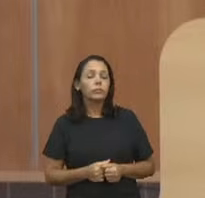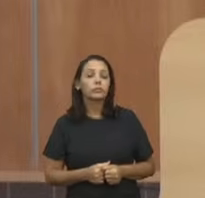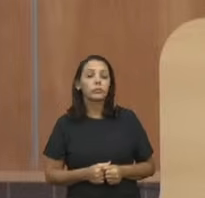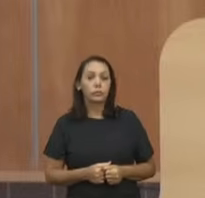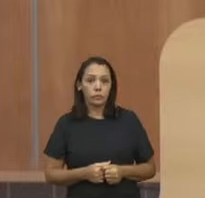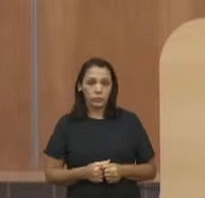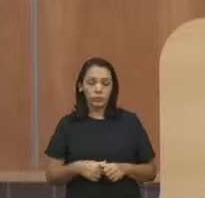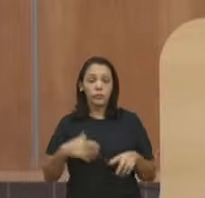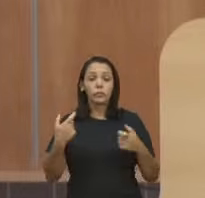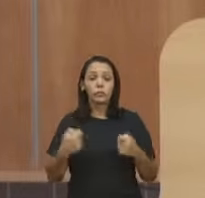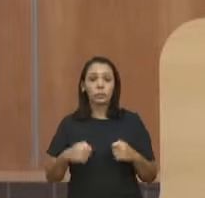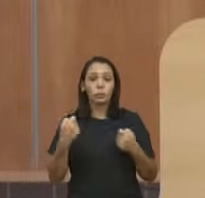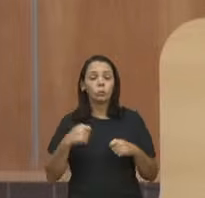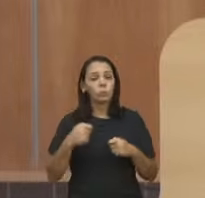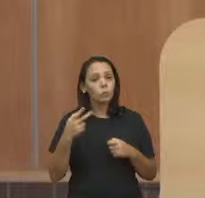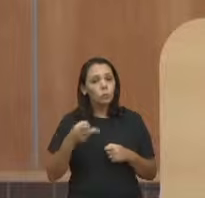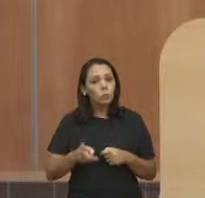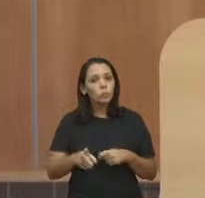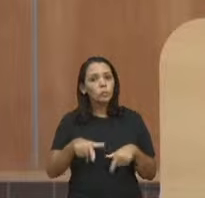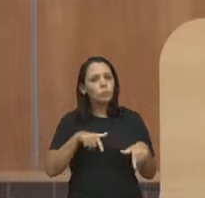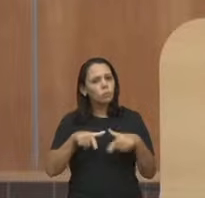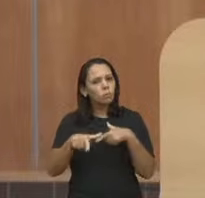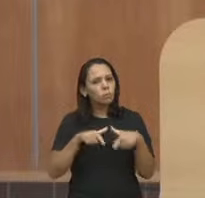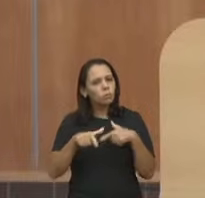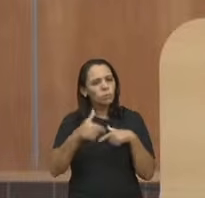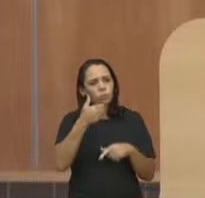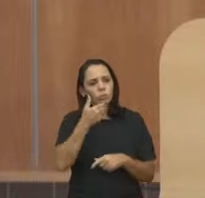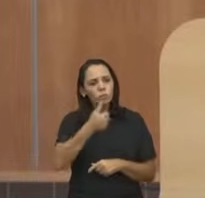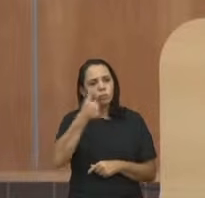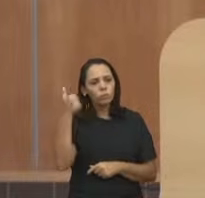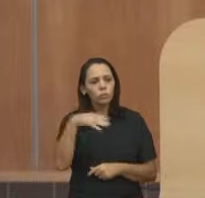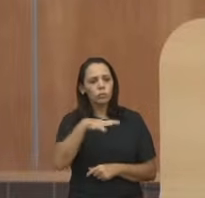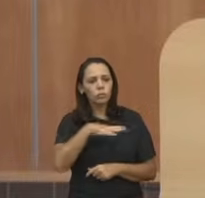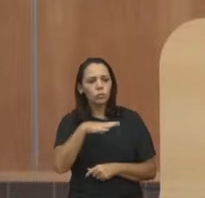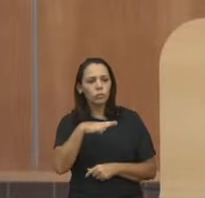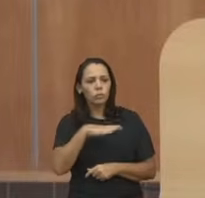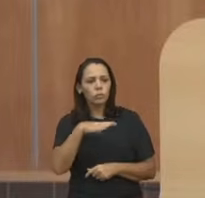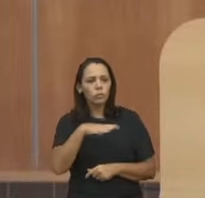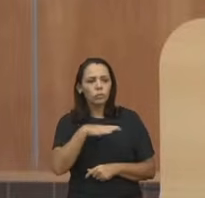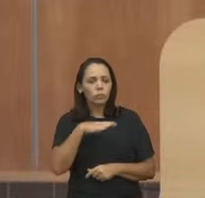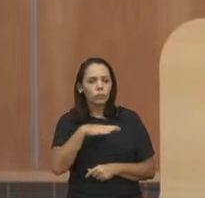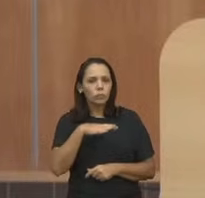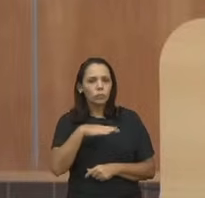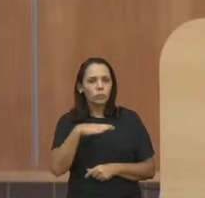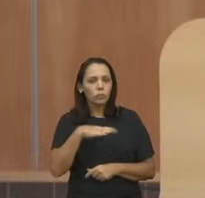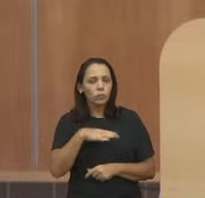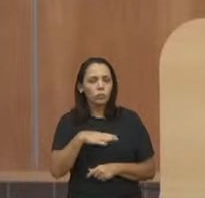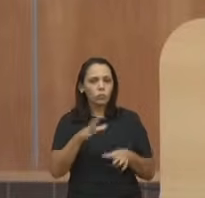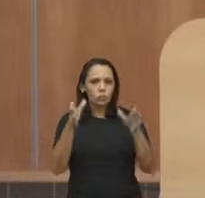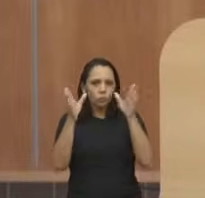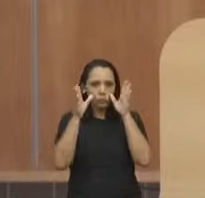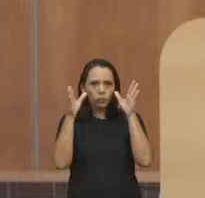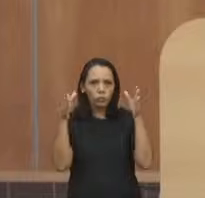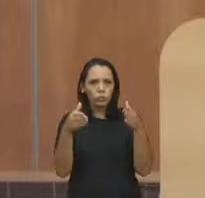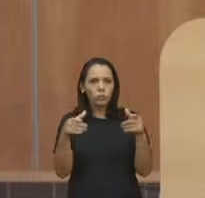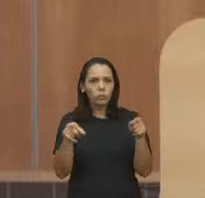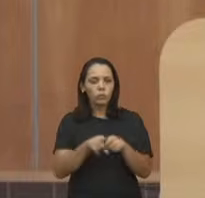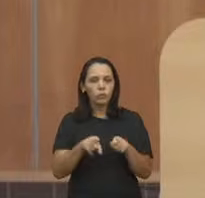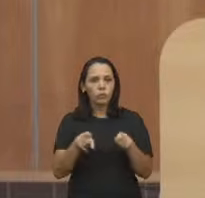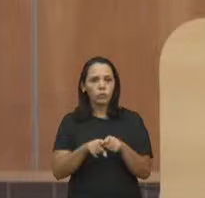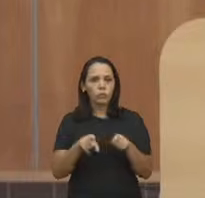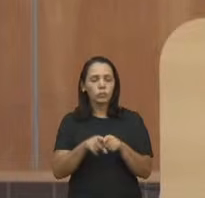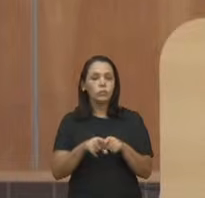que nós temos que continuar trabalhando para melhorar a nossa cidade, com um olhar voltado também